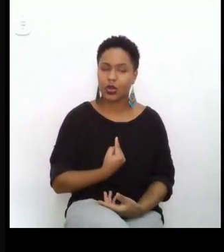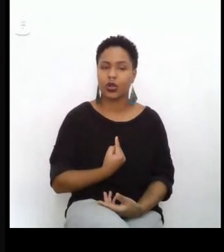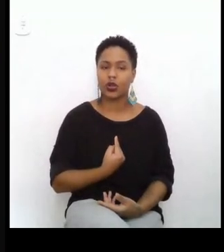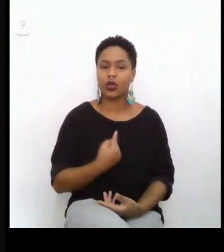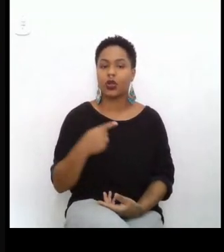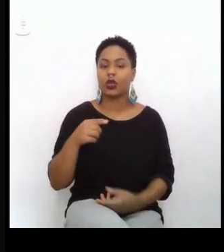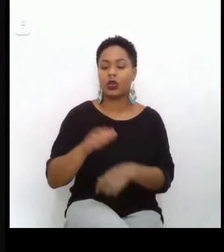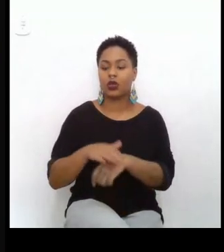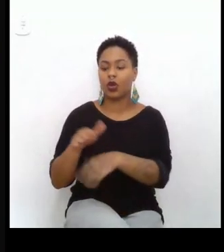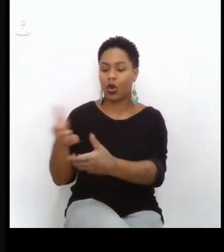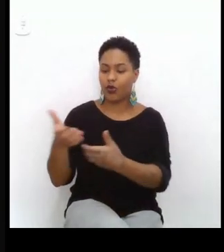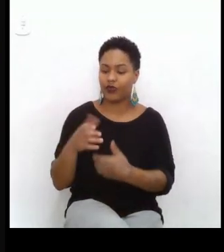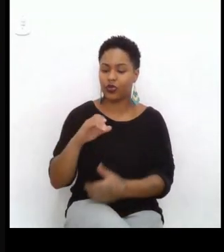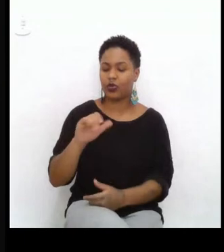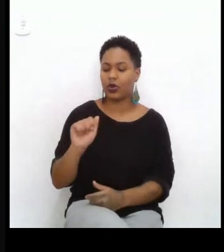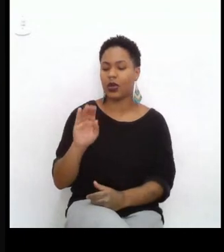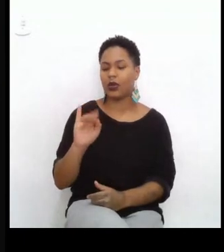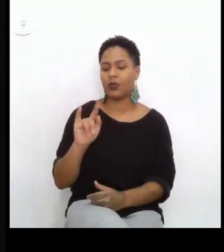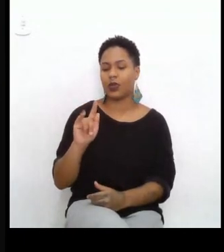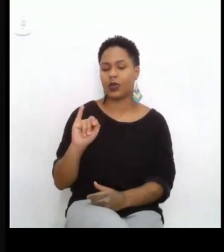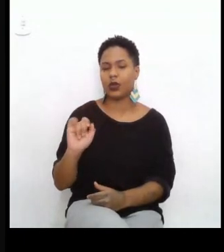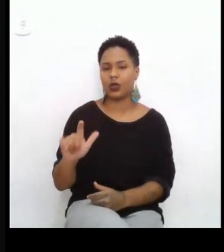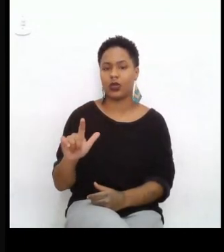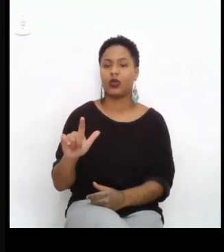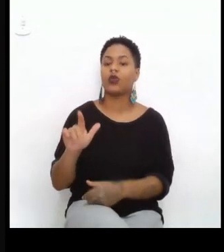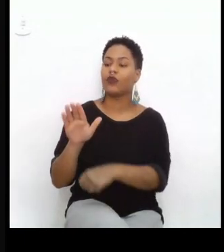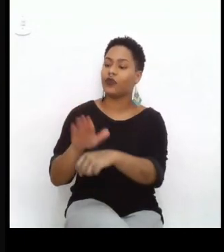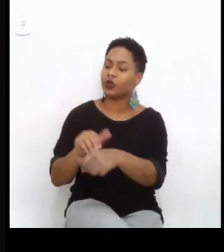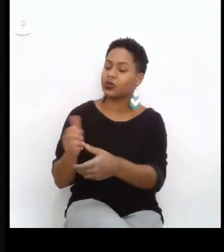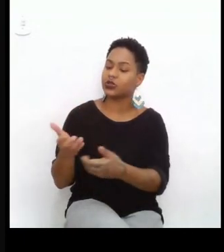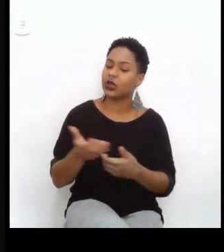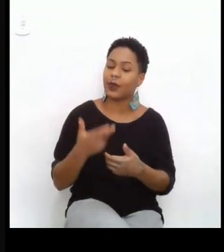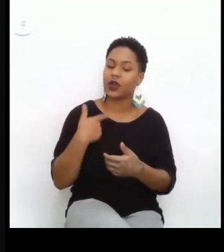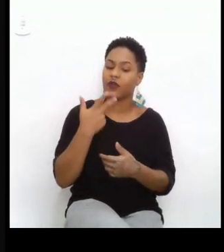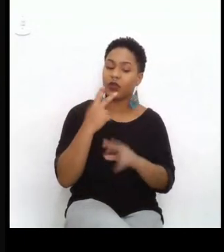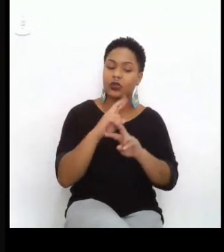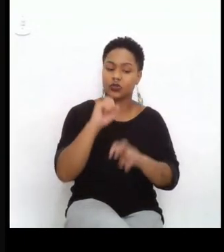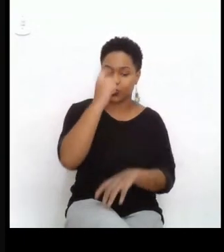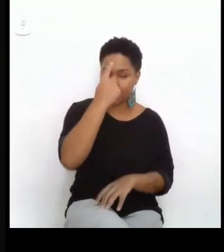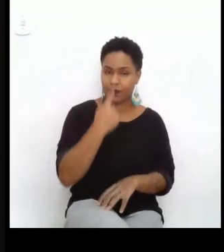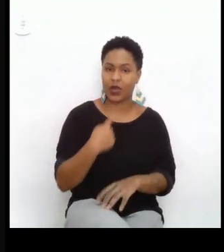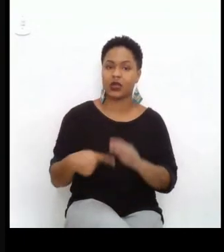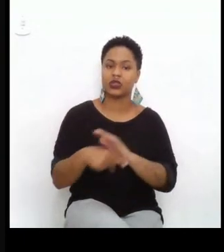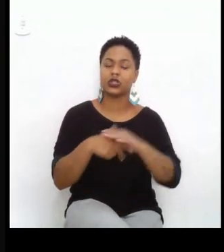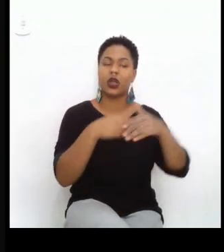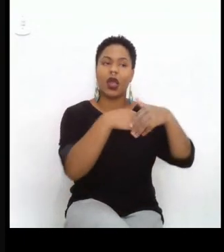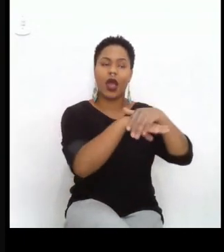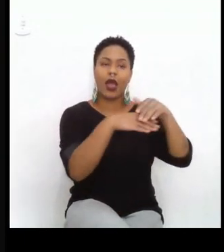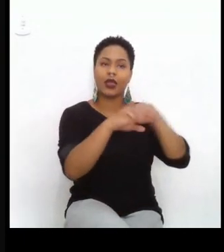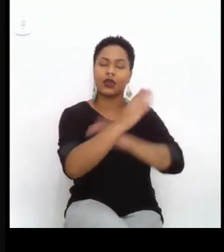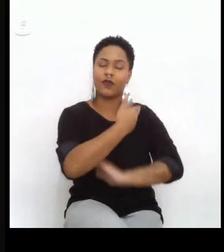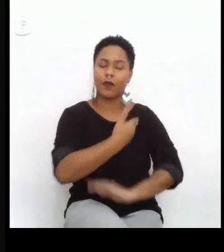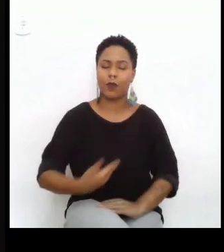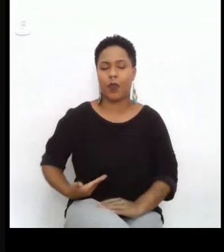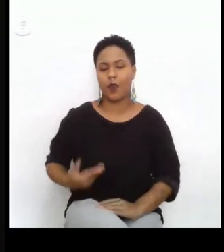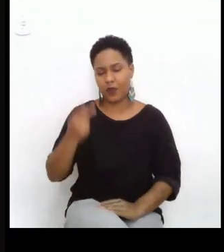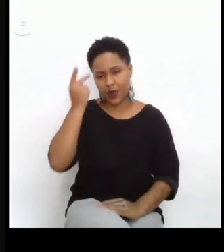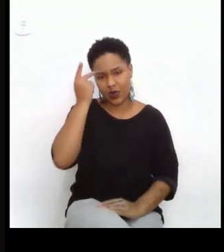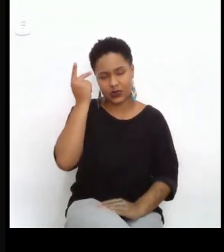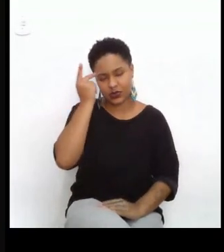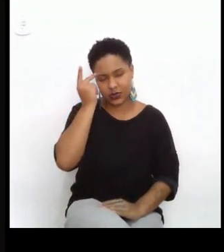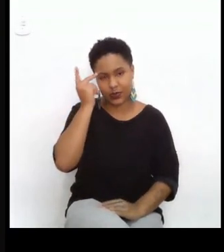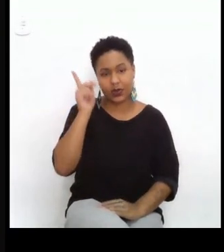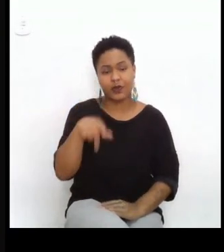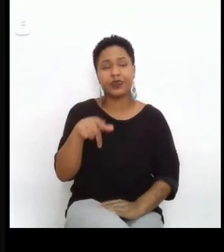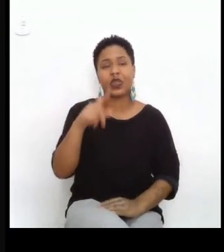foi chamada para falar sobre um conjunto de imagens do Arquivo Público do Estado de São Paulo era uma imagem desse tava numa exposição